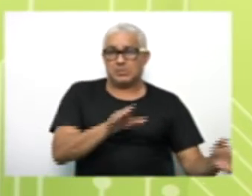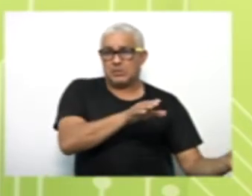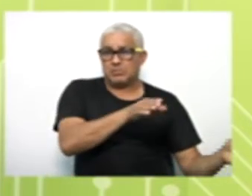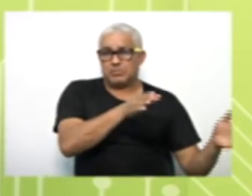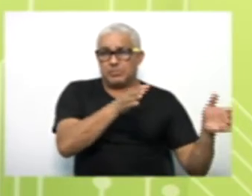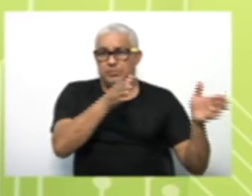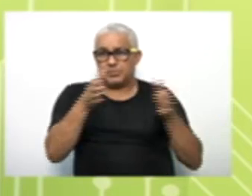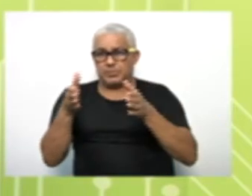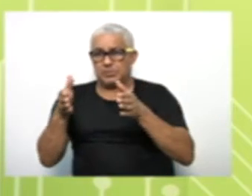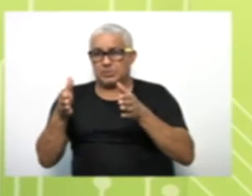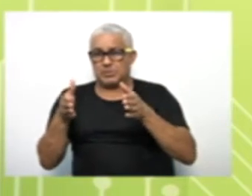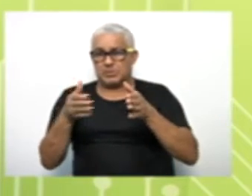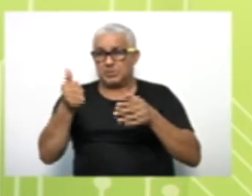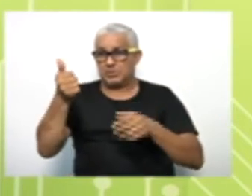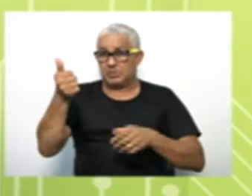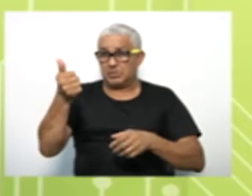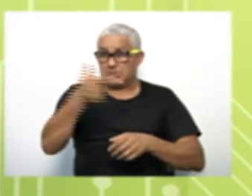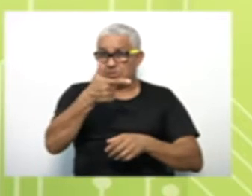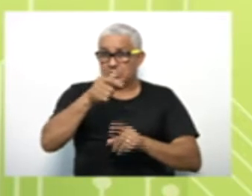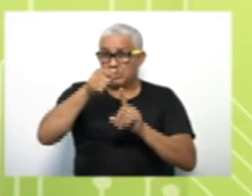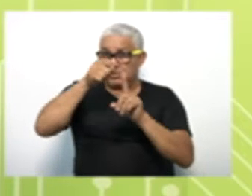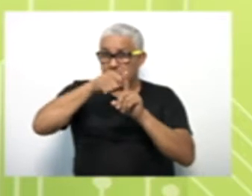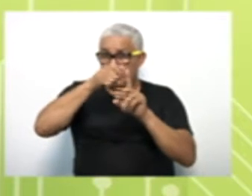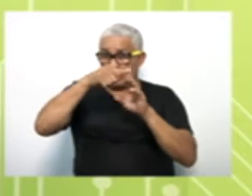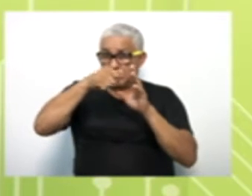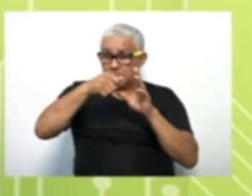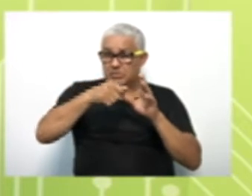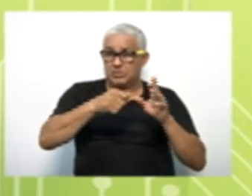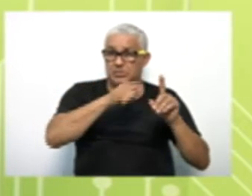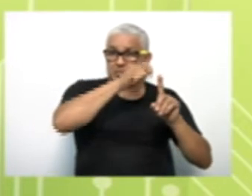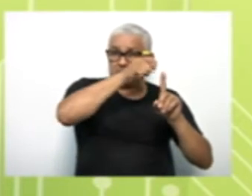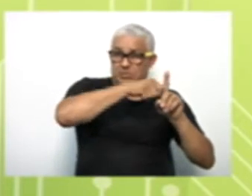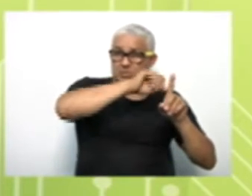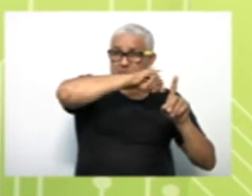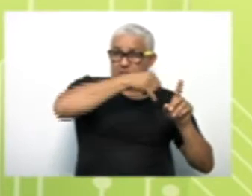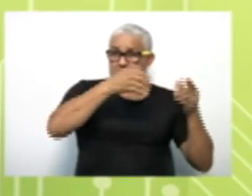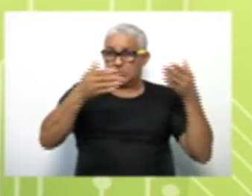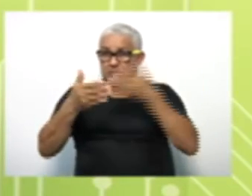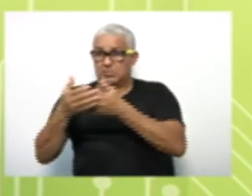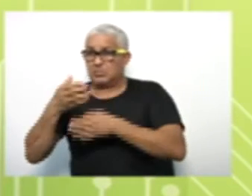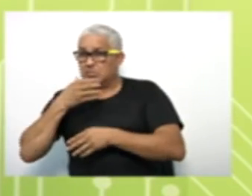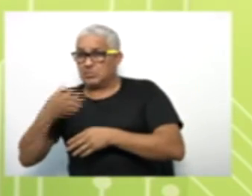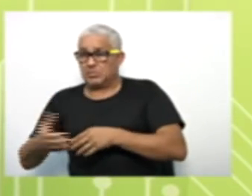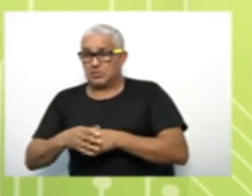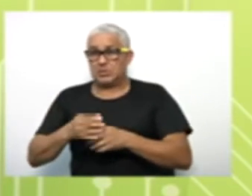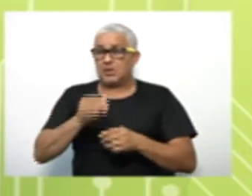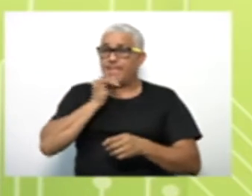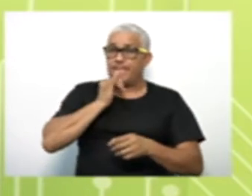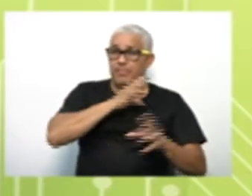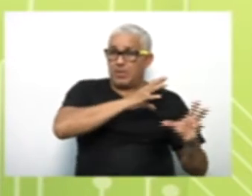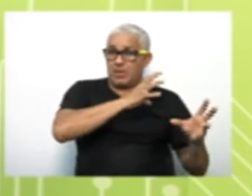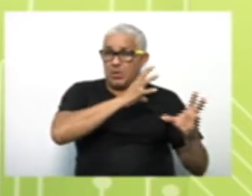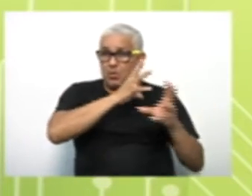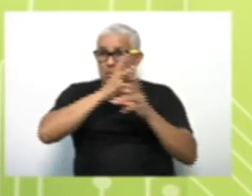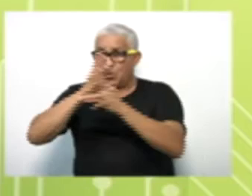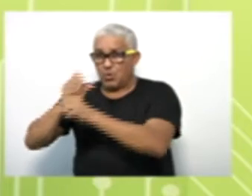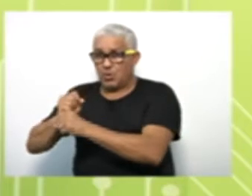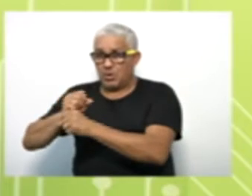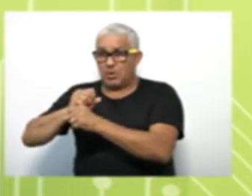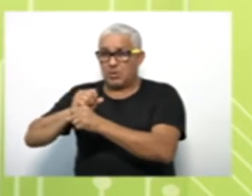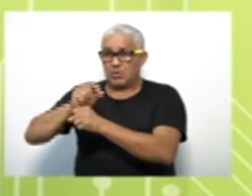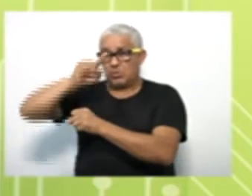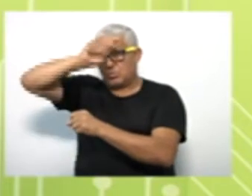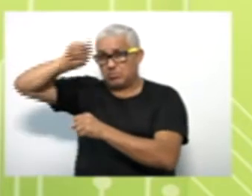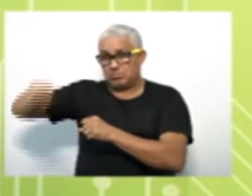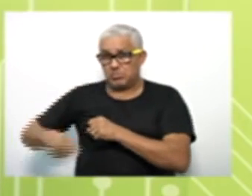gente leva esse período de 12 meses em conta, eu consigo um lucro líquido aí de R$1 milhão. E aí eu posso dividir com o